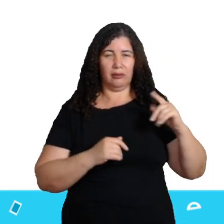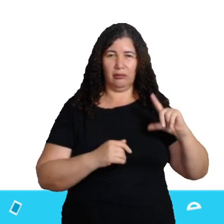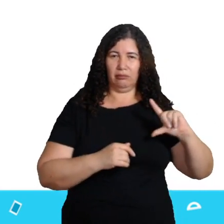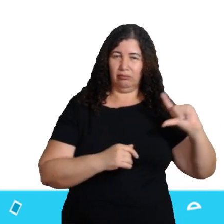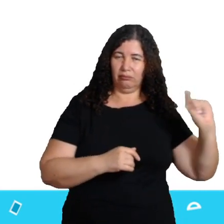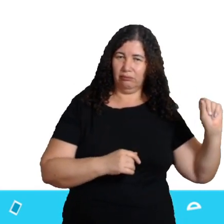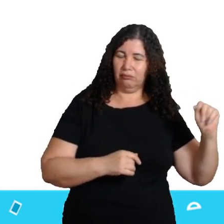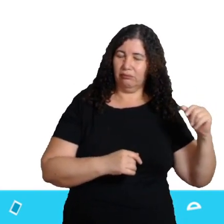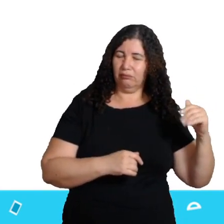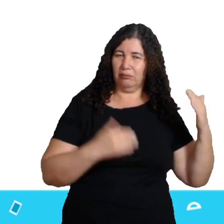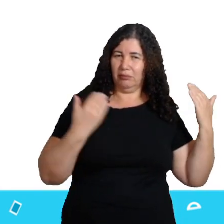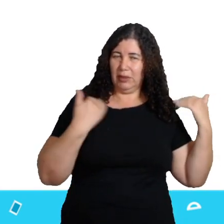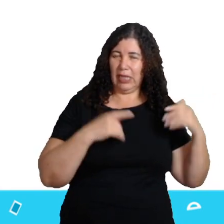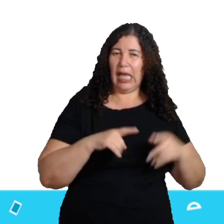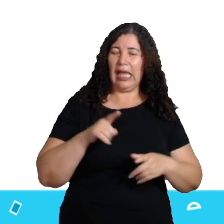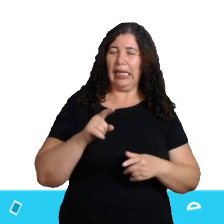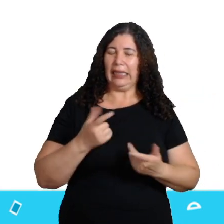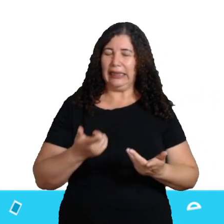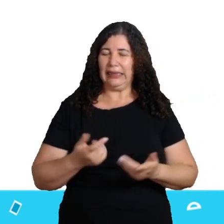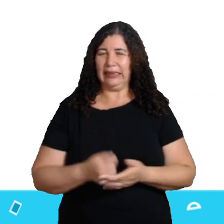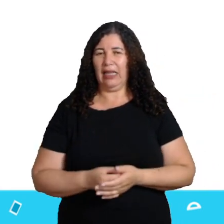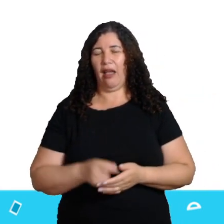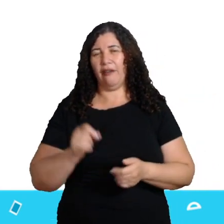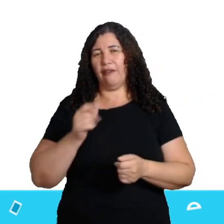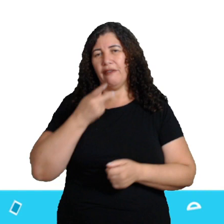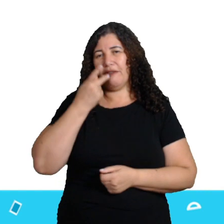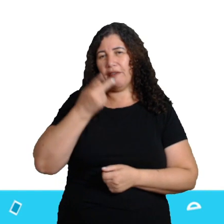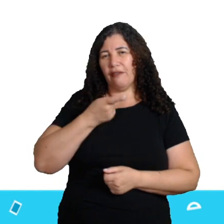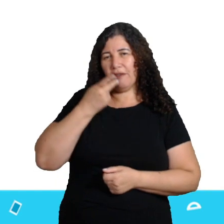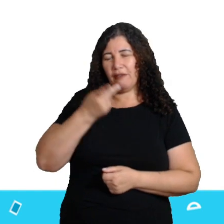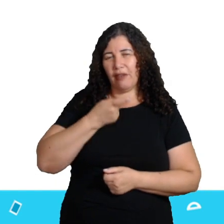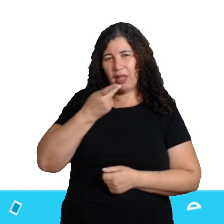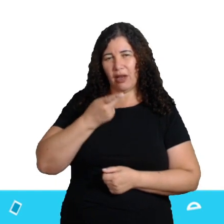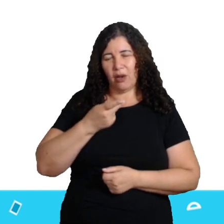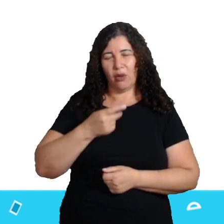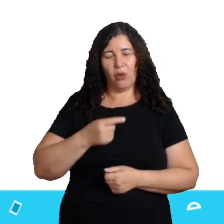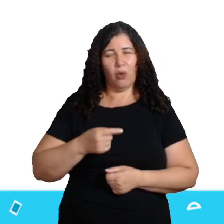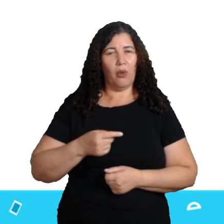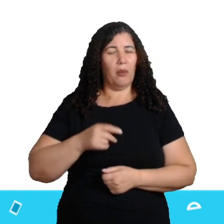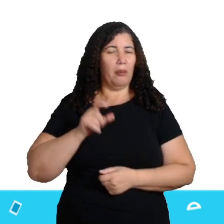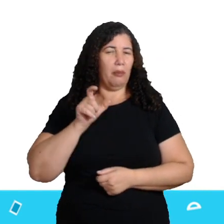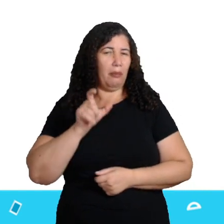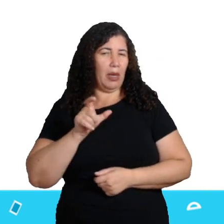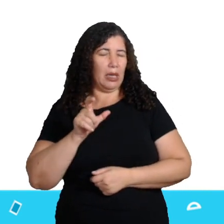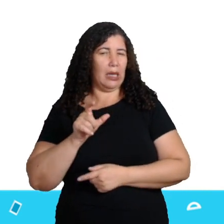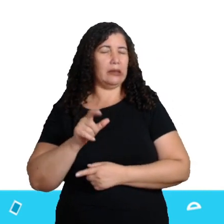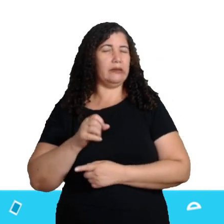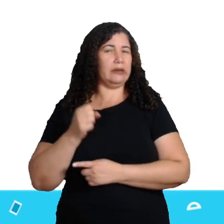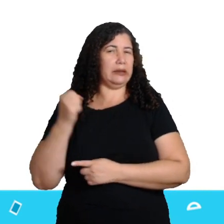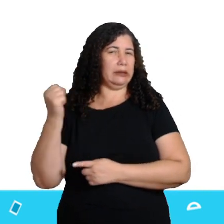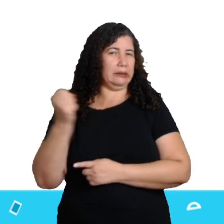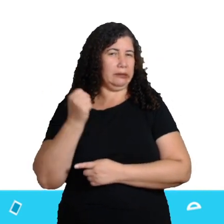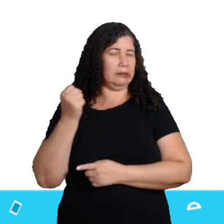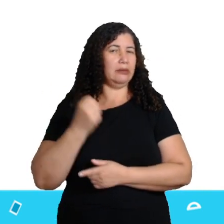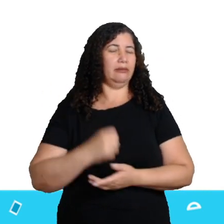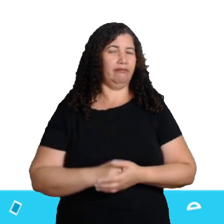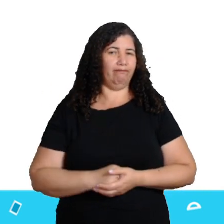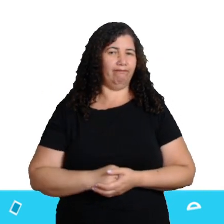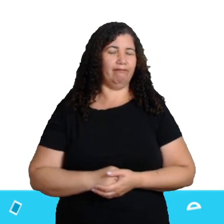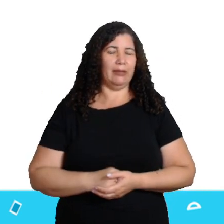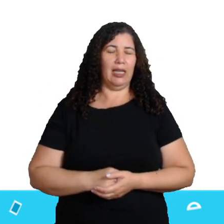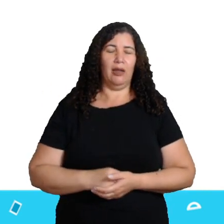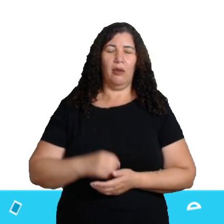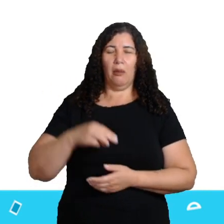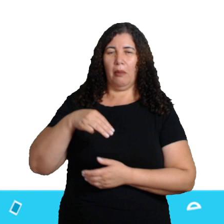saindo cometeu um erro grave de concordância nominal ao usar